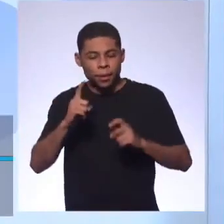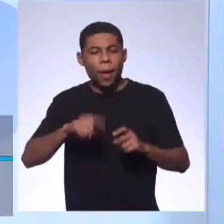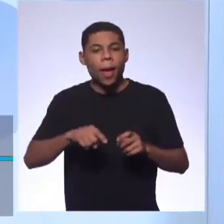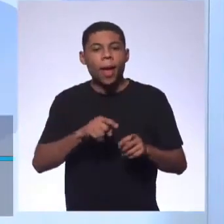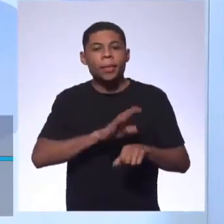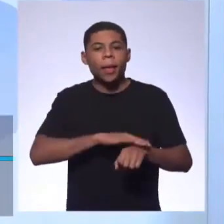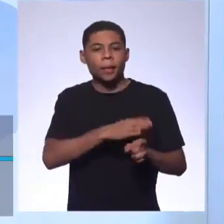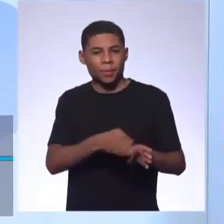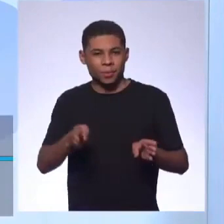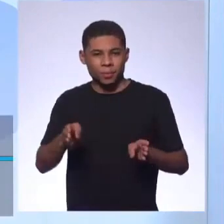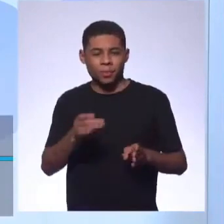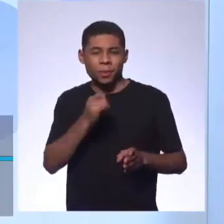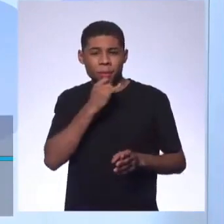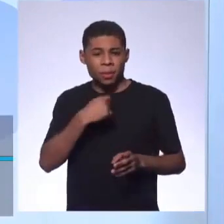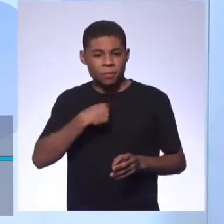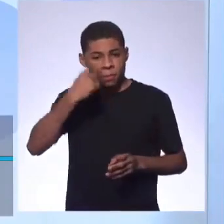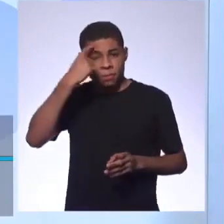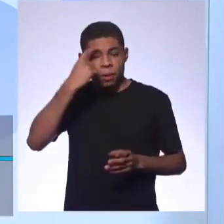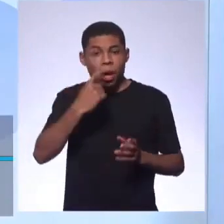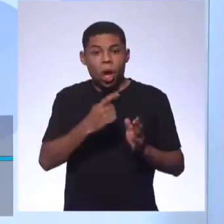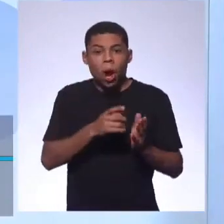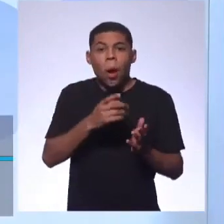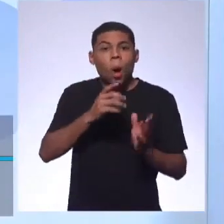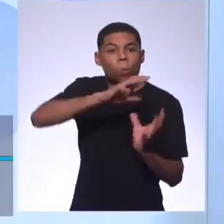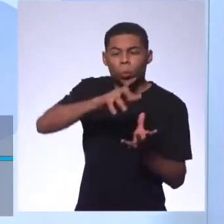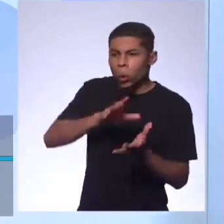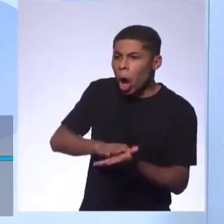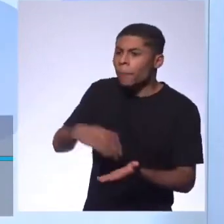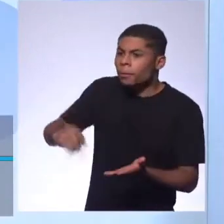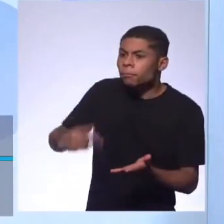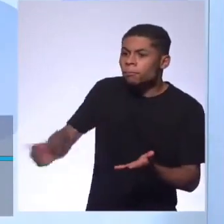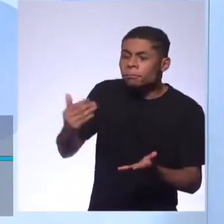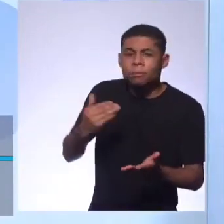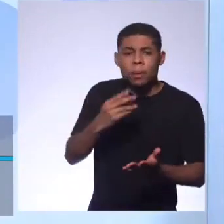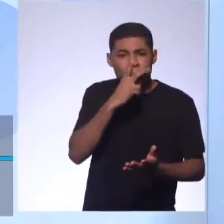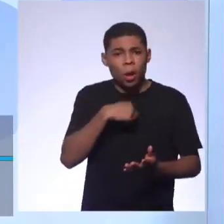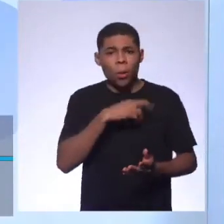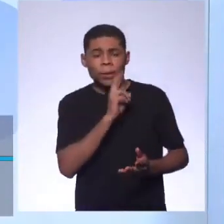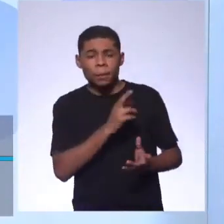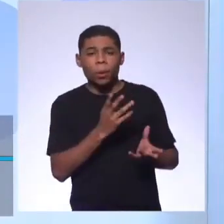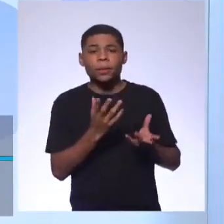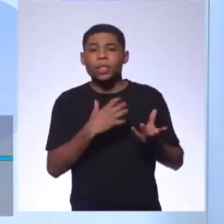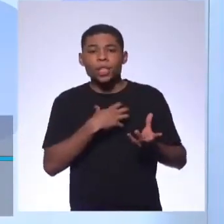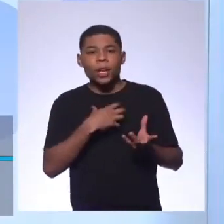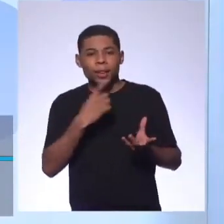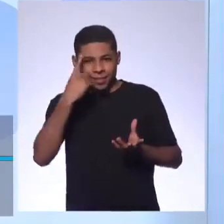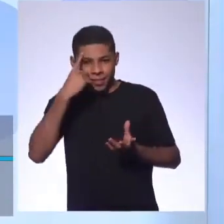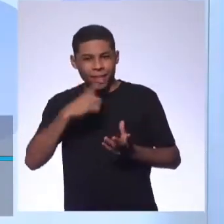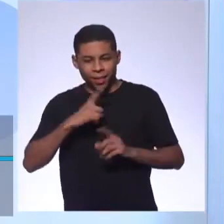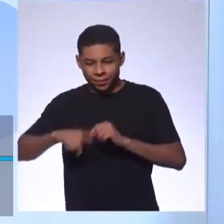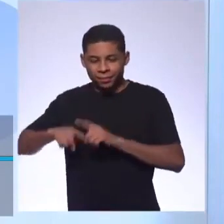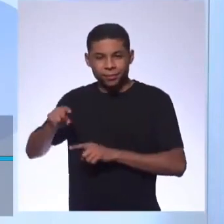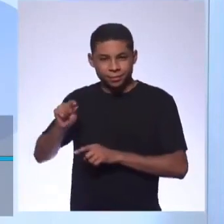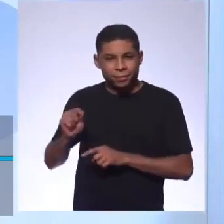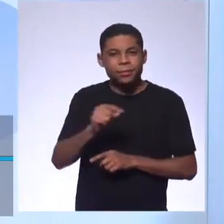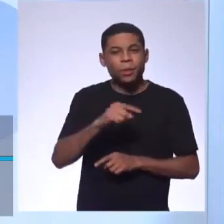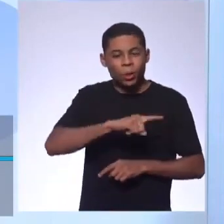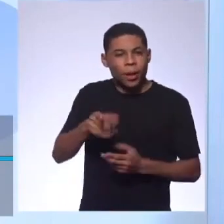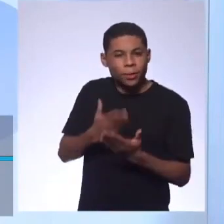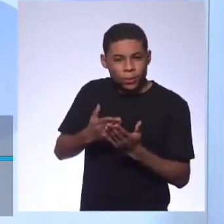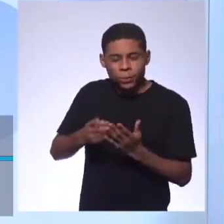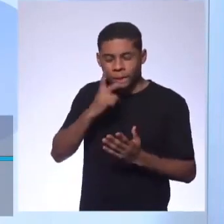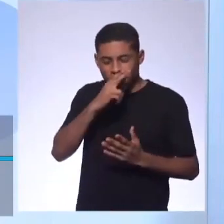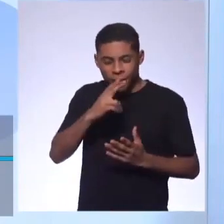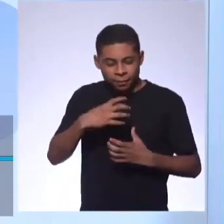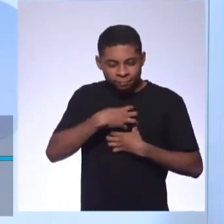né? Então, essa cobrança do mundo e essa resposta, né, na forma desses elementos aí que a gente estuda e se